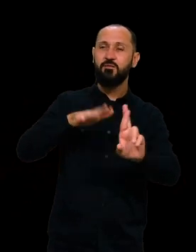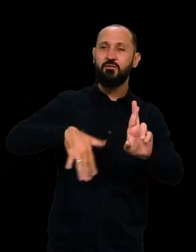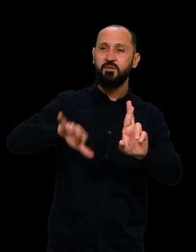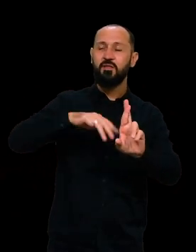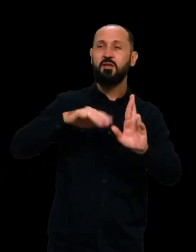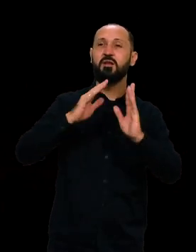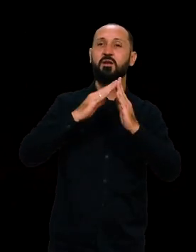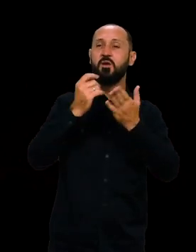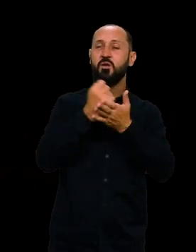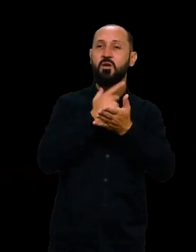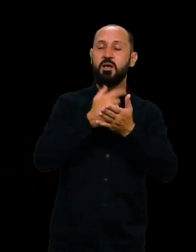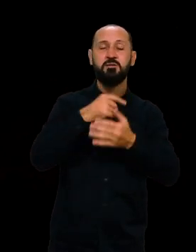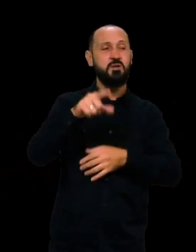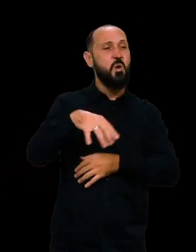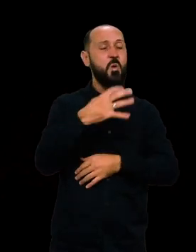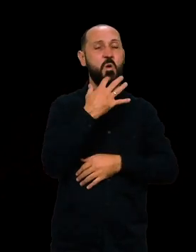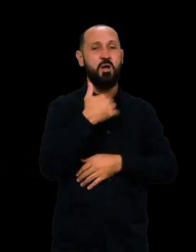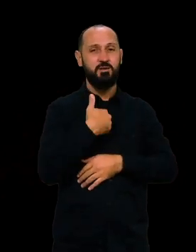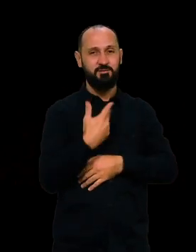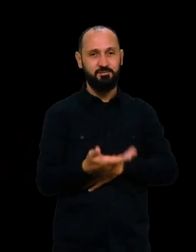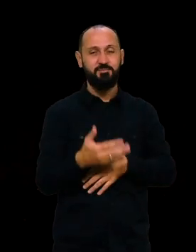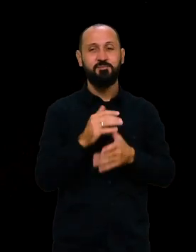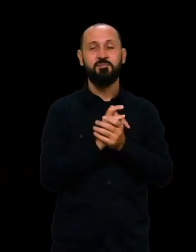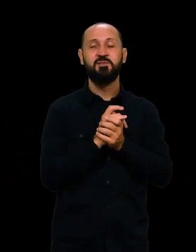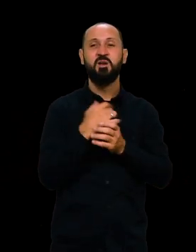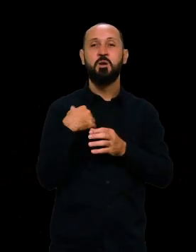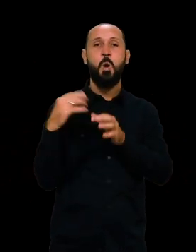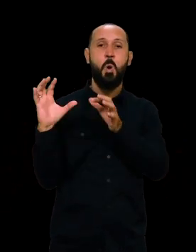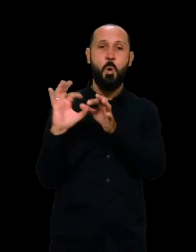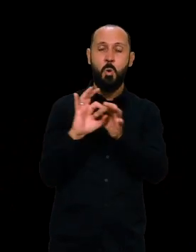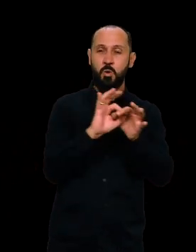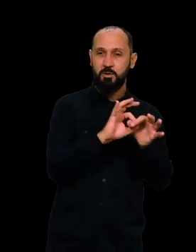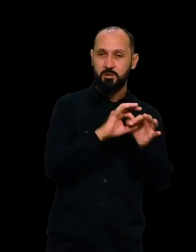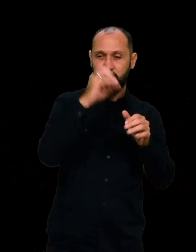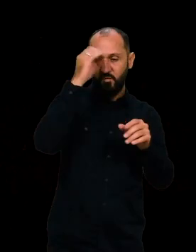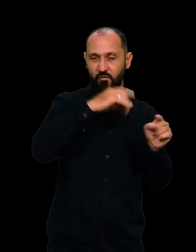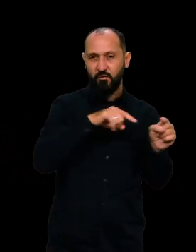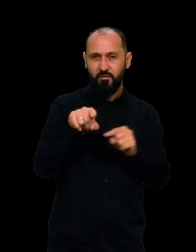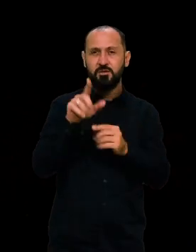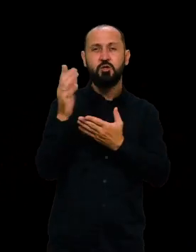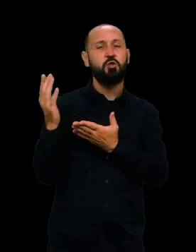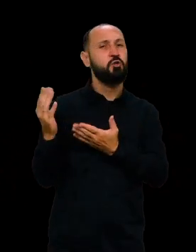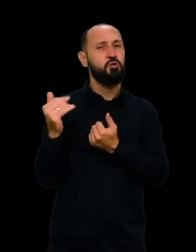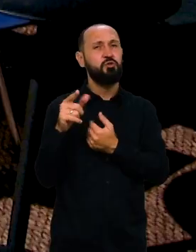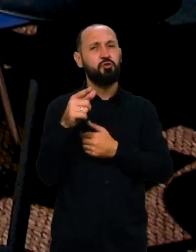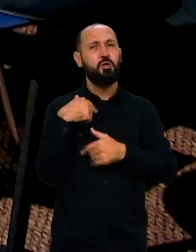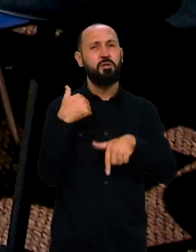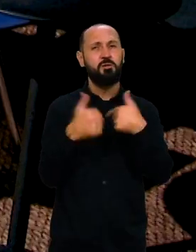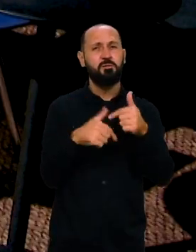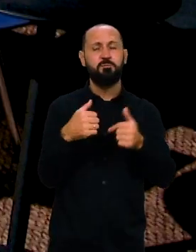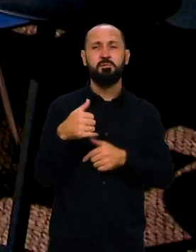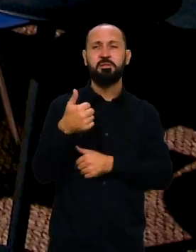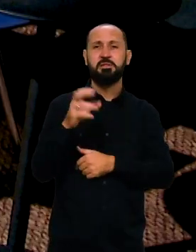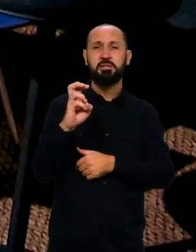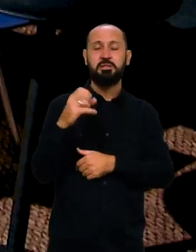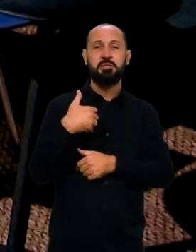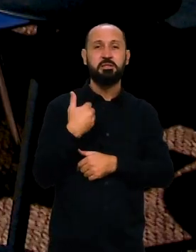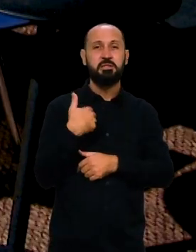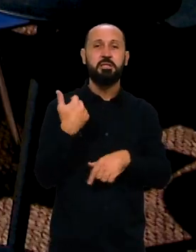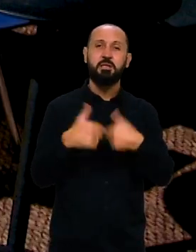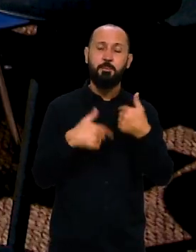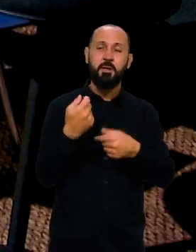todas as pessoas. Então, eu era referência também naquela farmácia lá, das pessoas que me conheciam de lá, tinha um contexto de violência também. E você ainda muito jovem